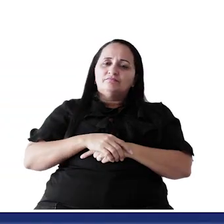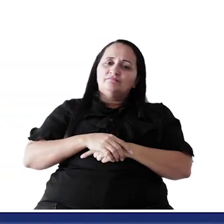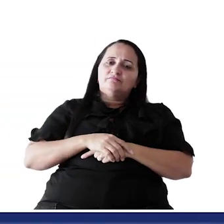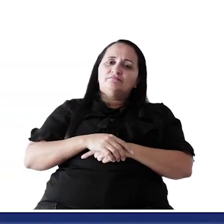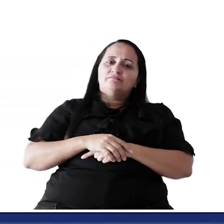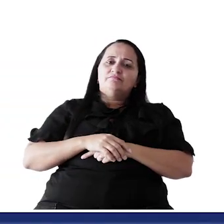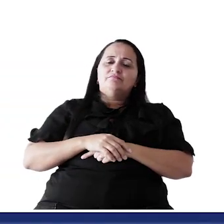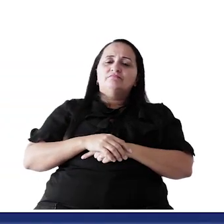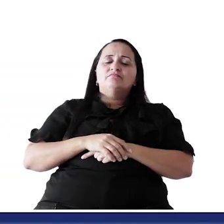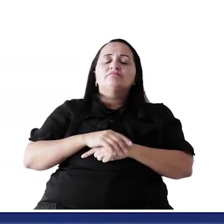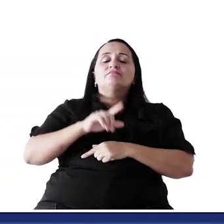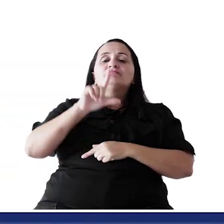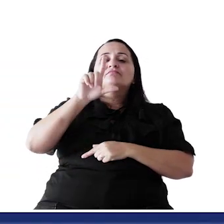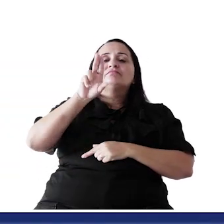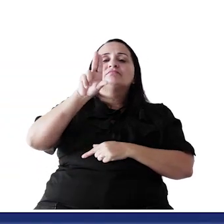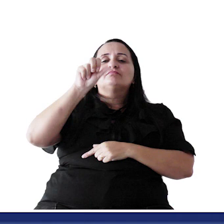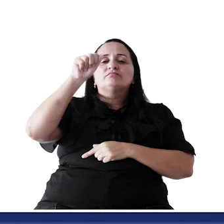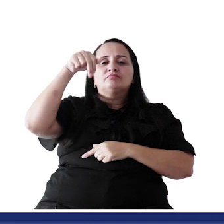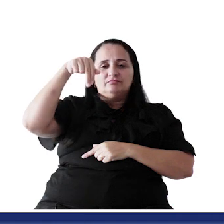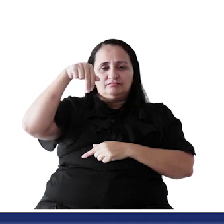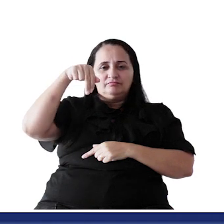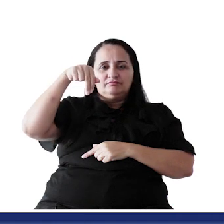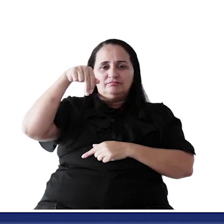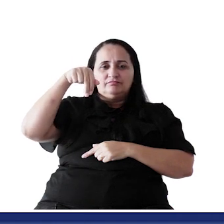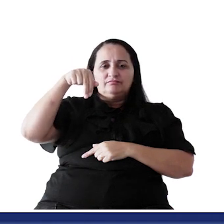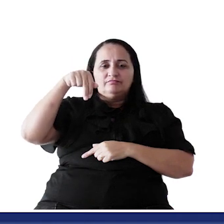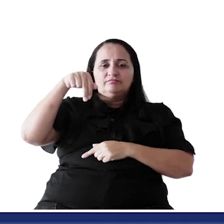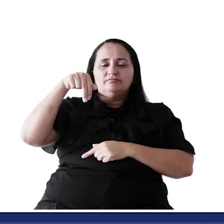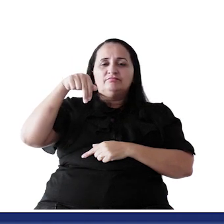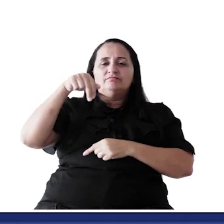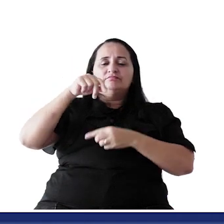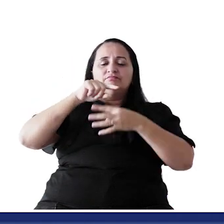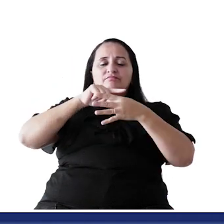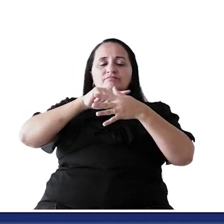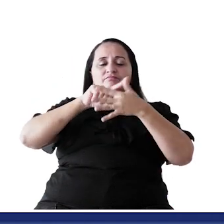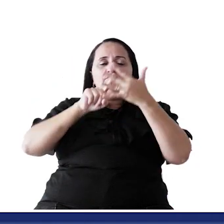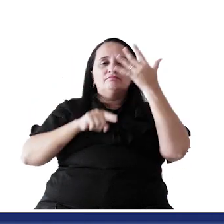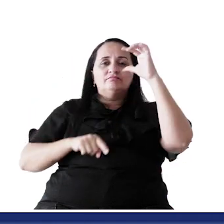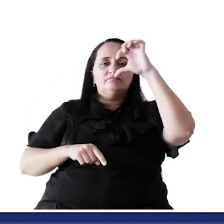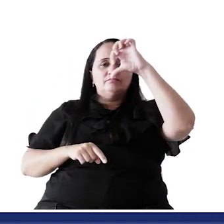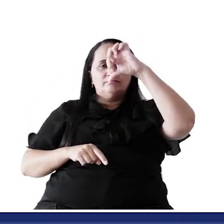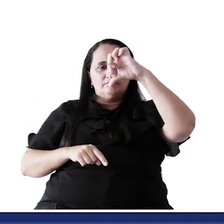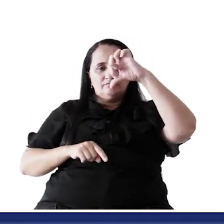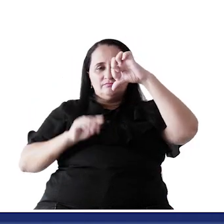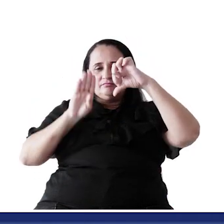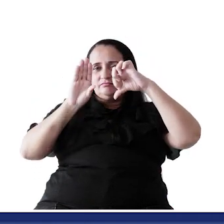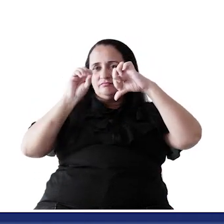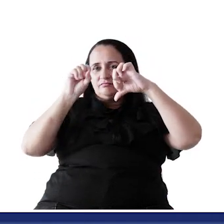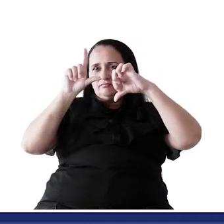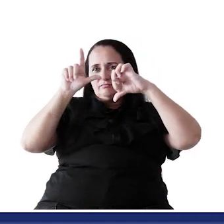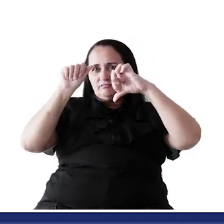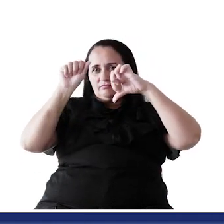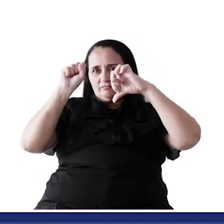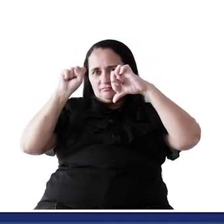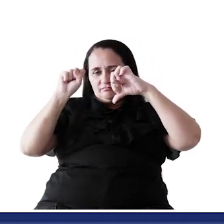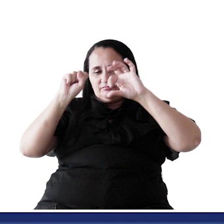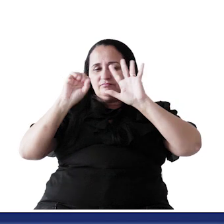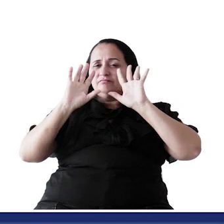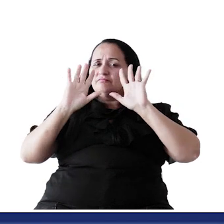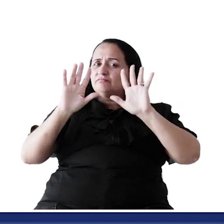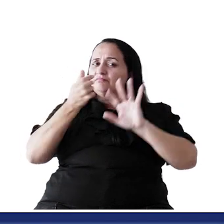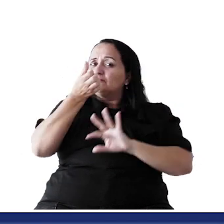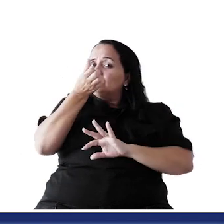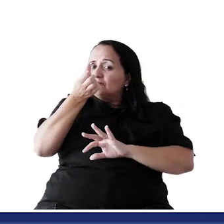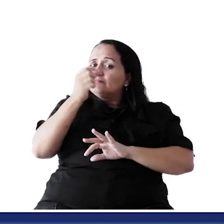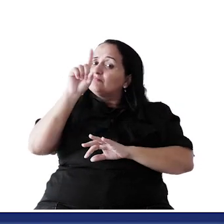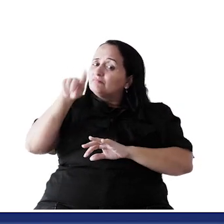9 bolas, das quais apenas 6 são brancas. A razão que